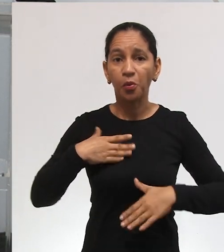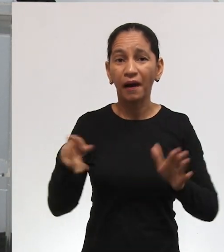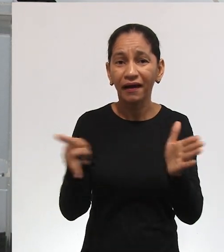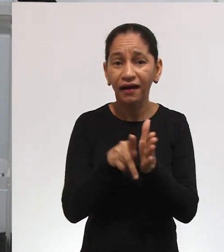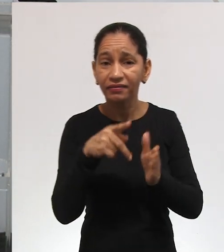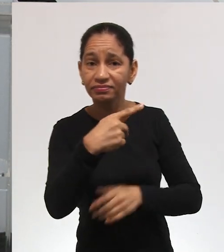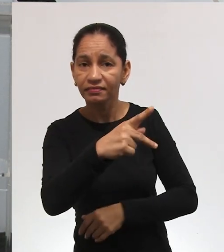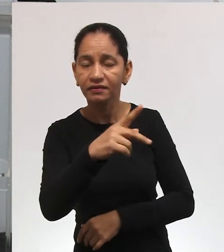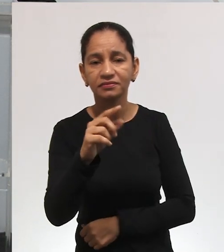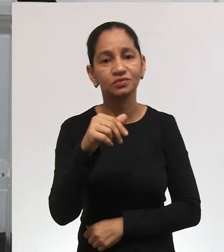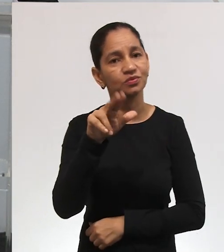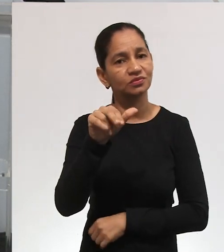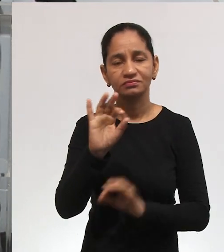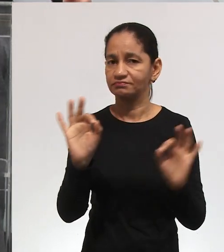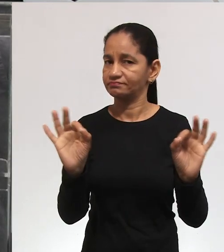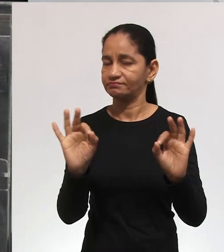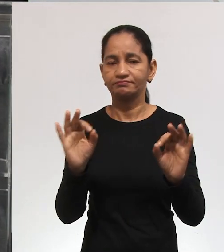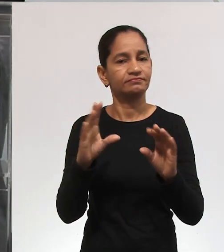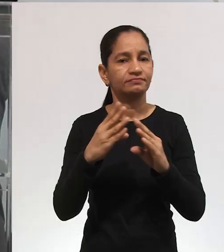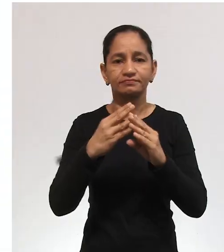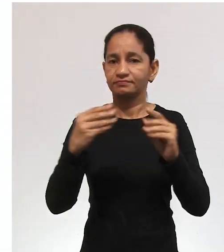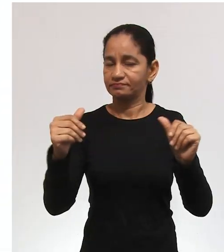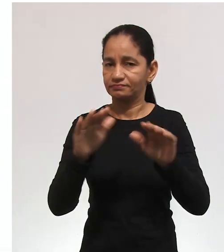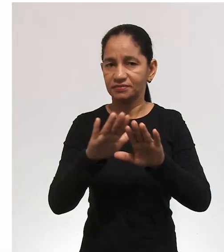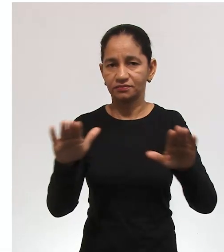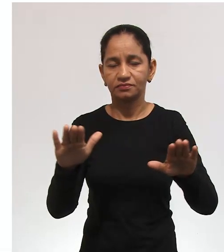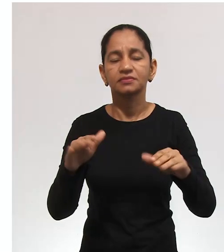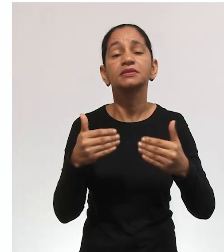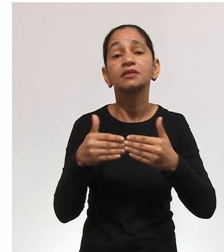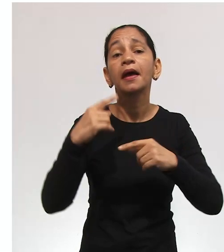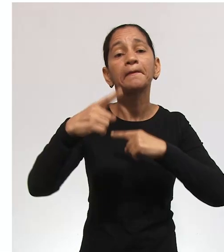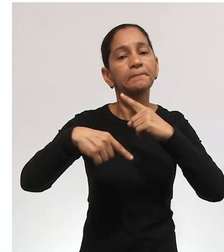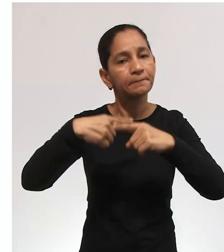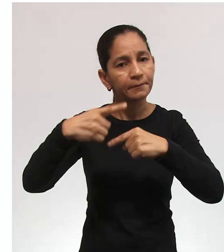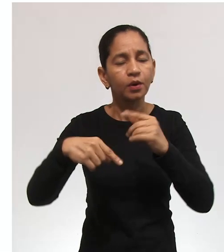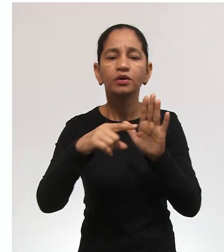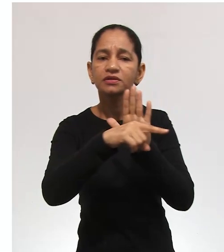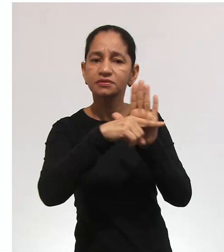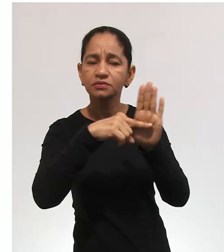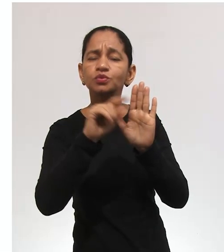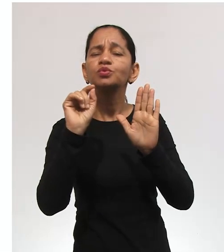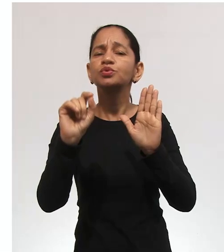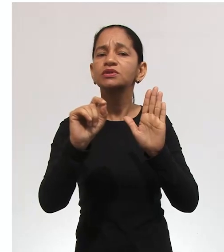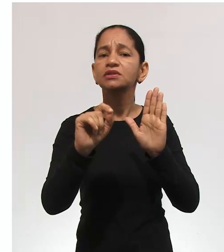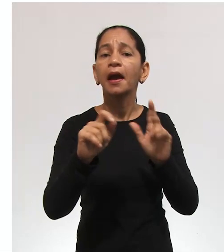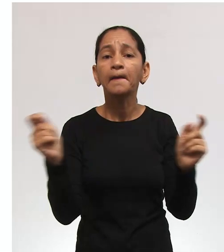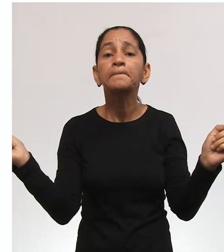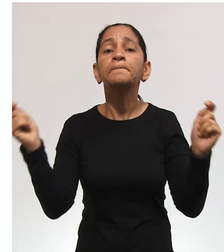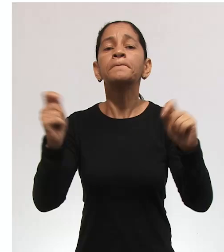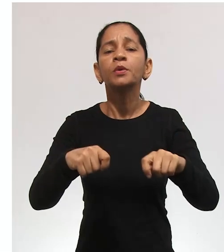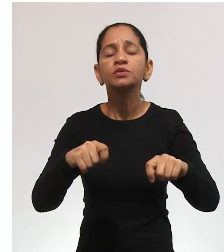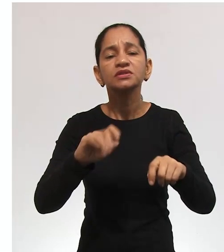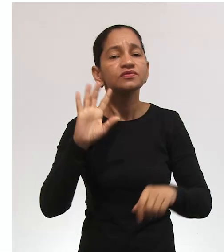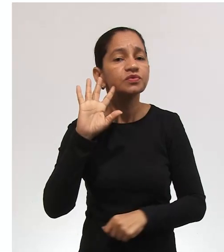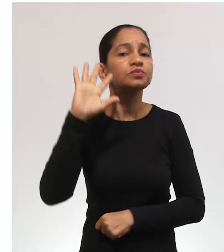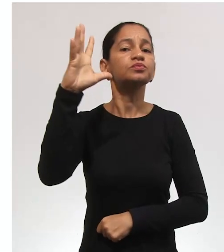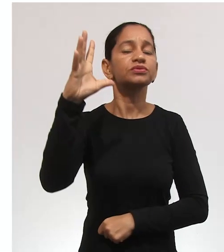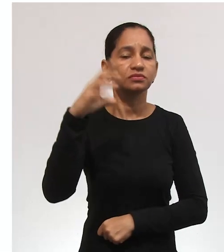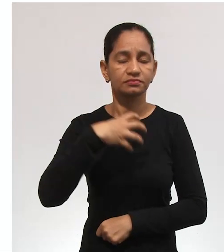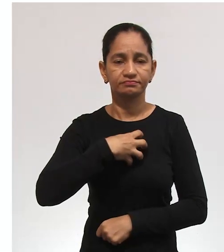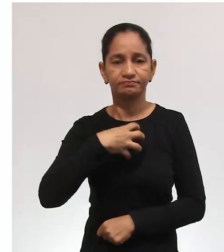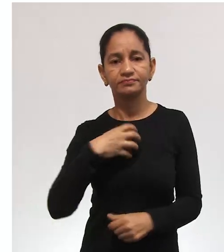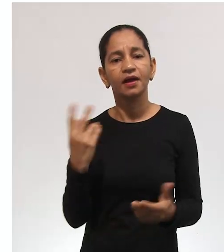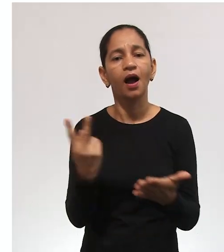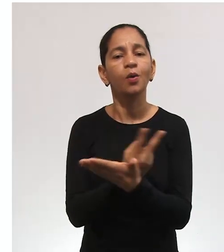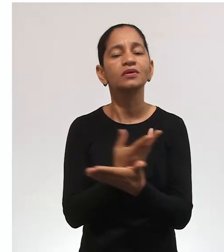pertence ao empregador. Em seguida, a gente tem que entender também que isso só foi possível na